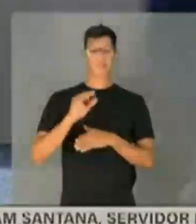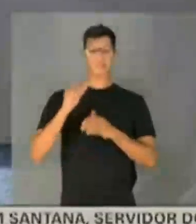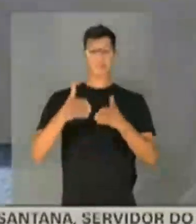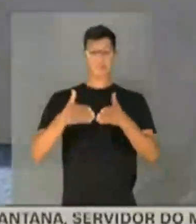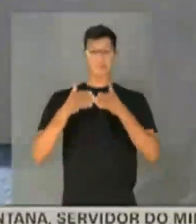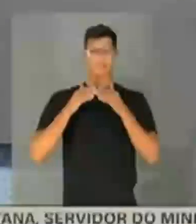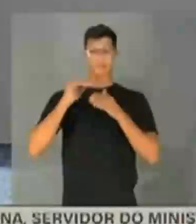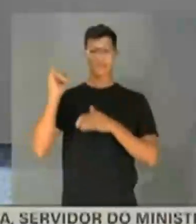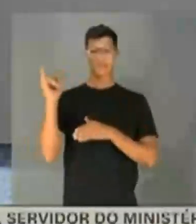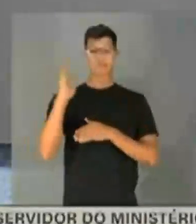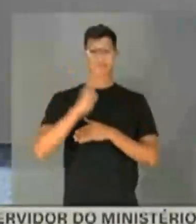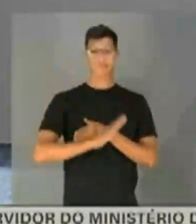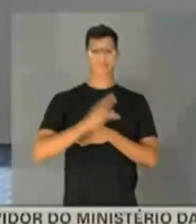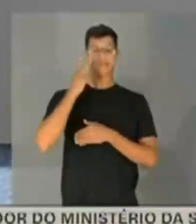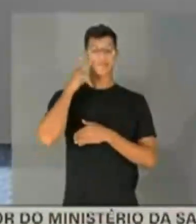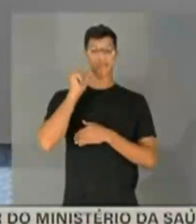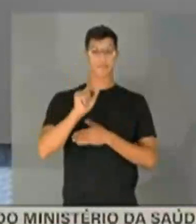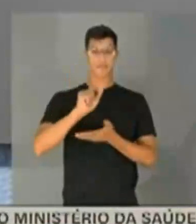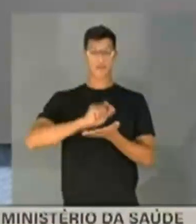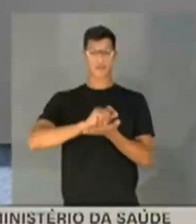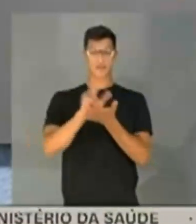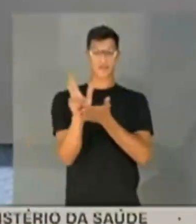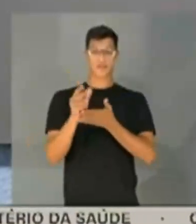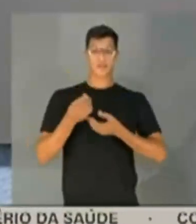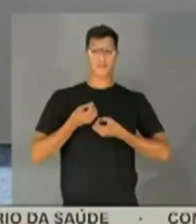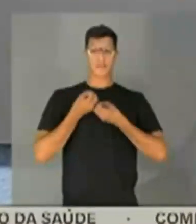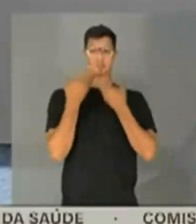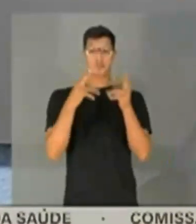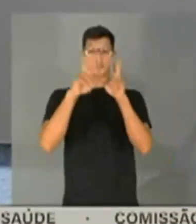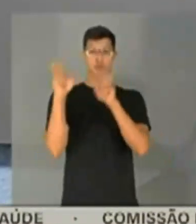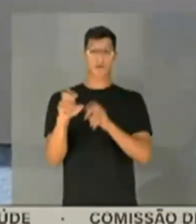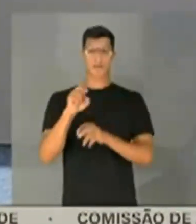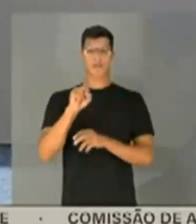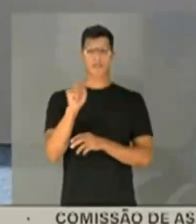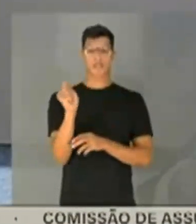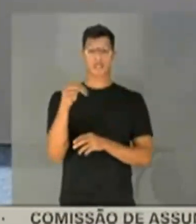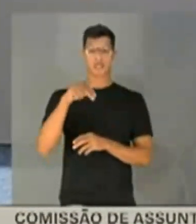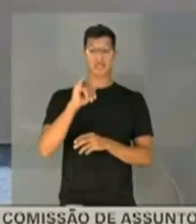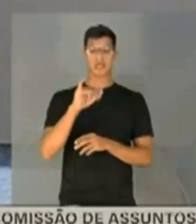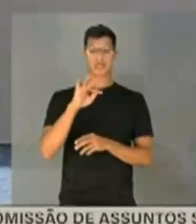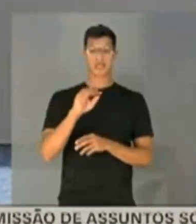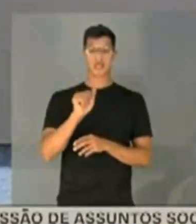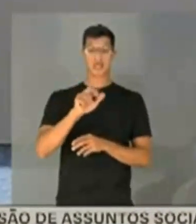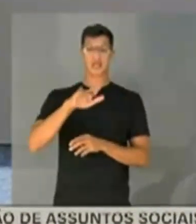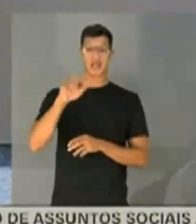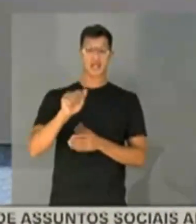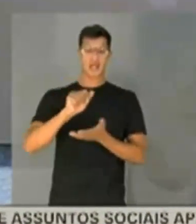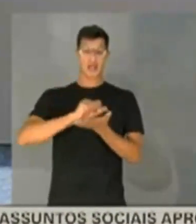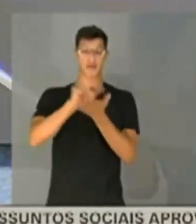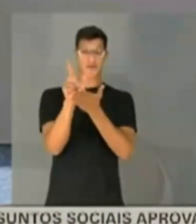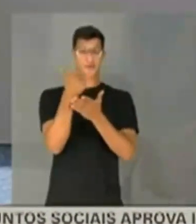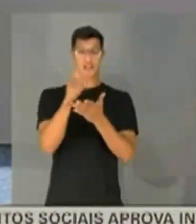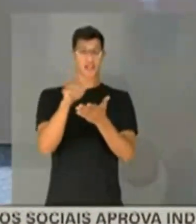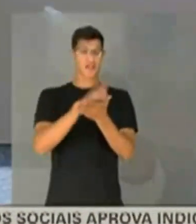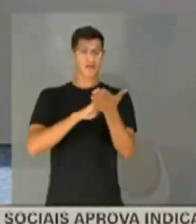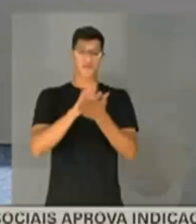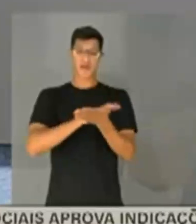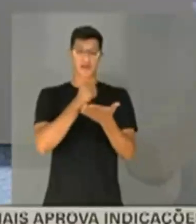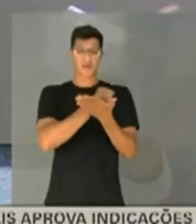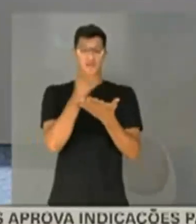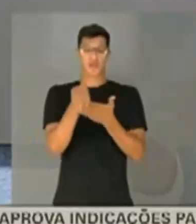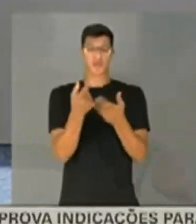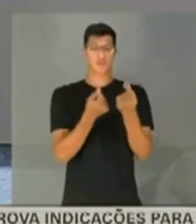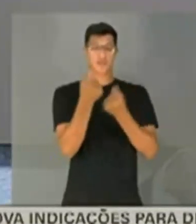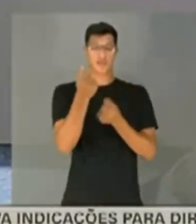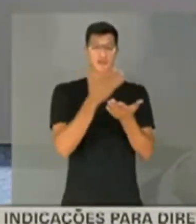de importação é para que a Anvisa se manifeste na questão sanitária. A Anvisa não tem nada a ver com contrato, com preço,